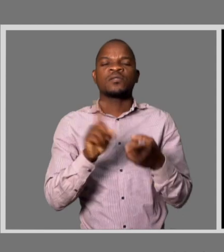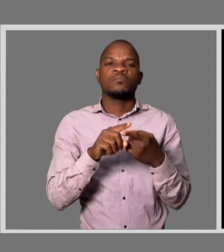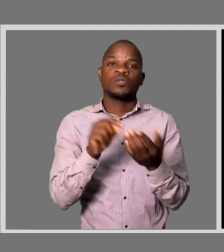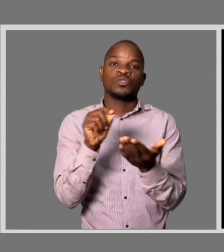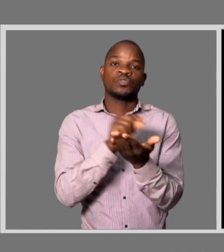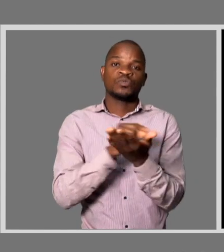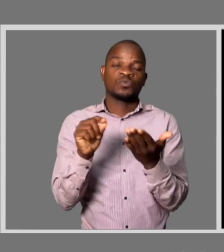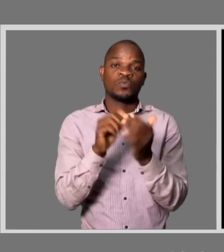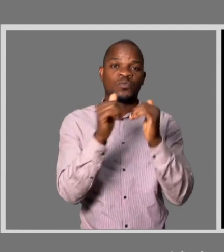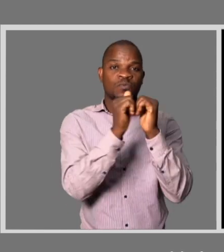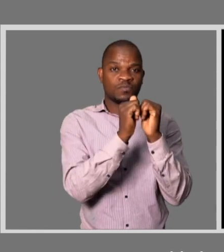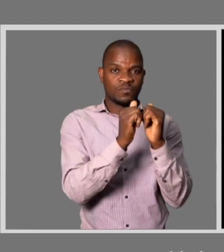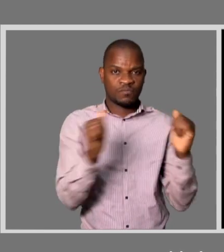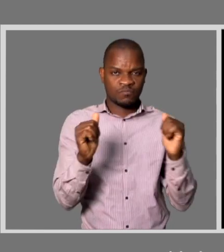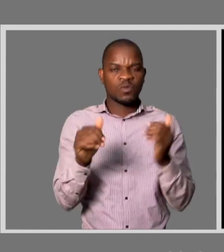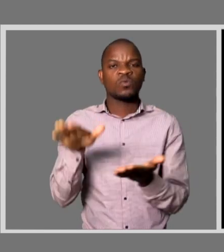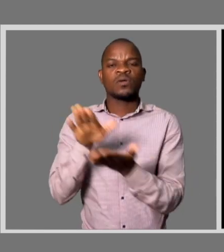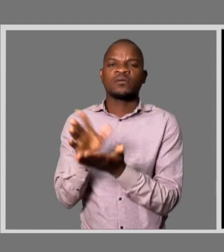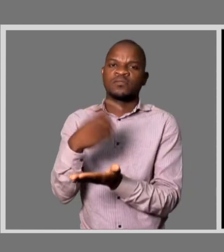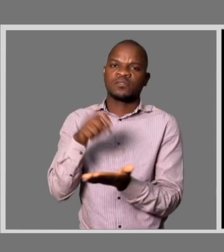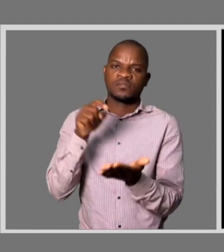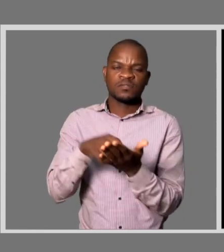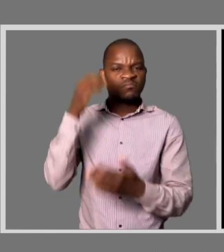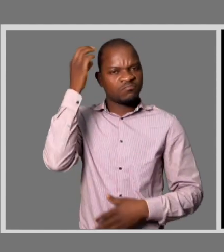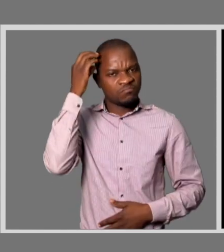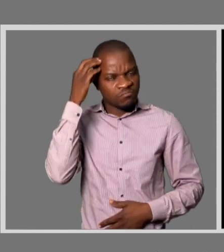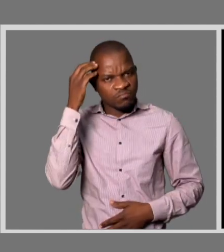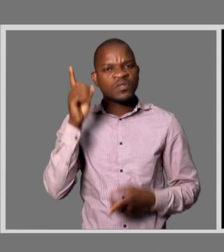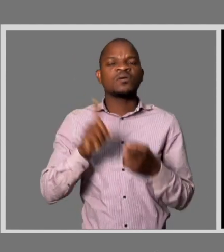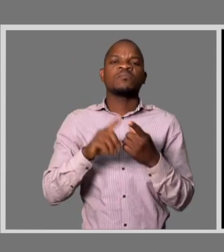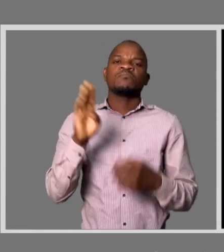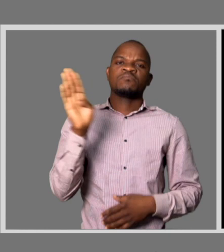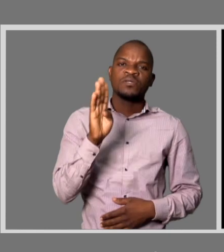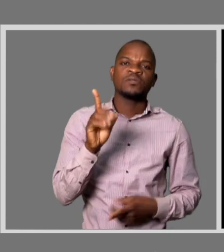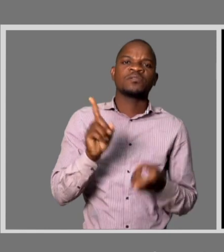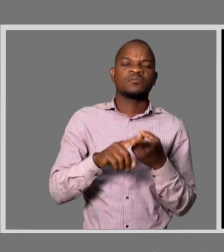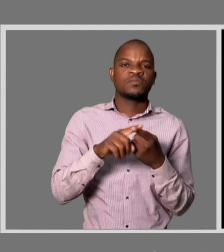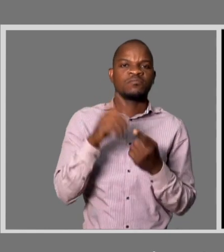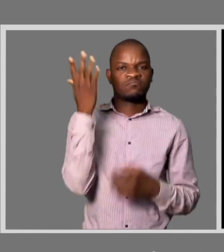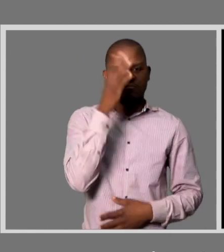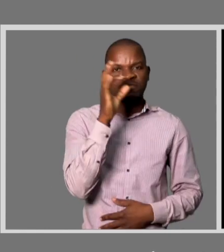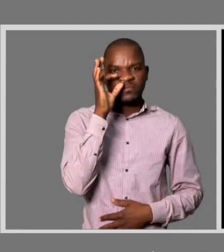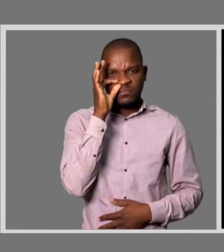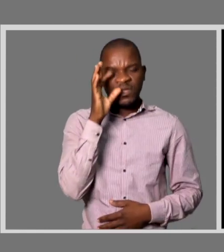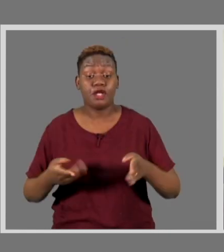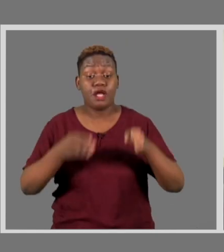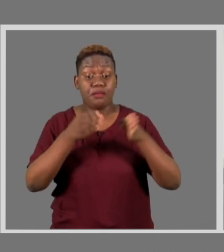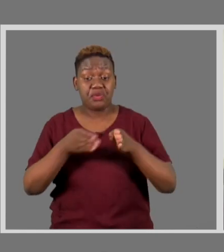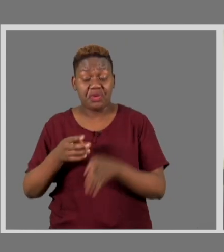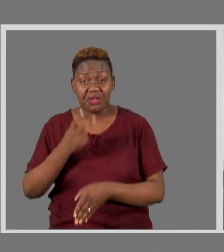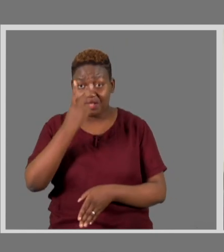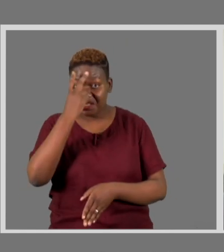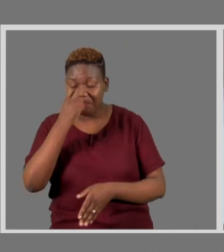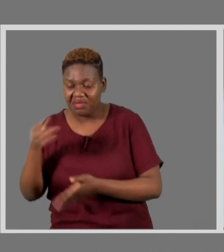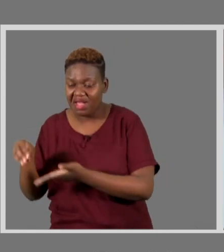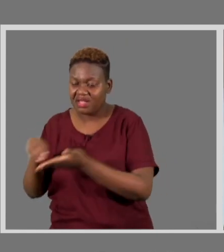Maputo, Beira e Nambula e alguns também na nossa universidade. Esta